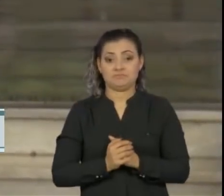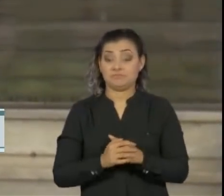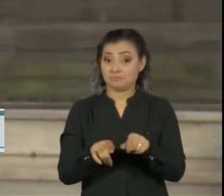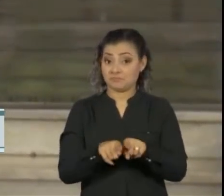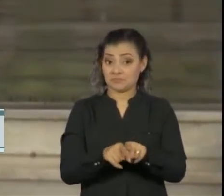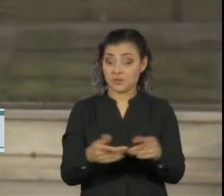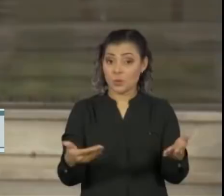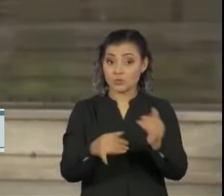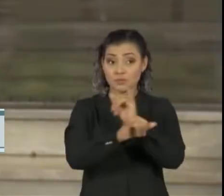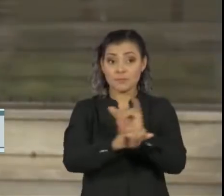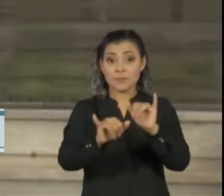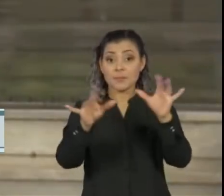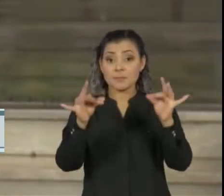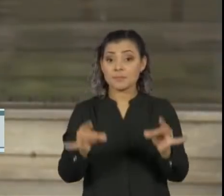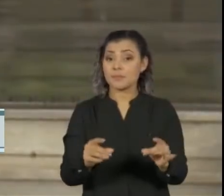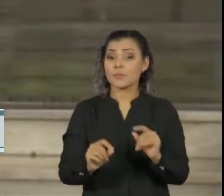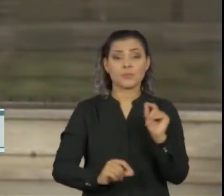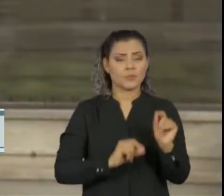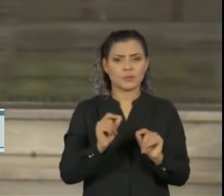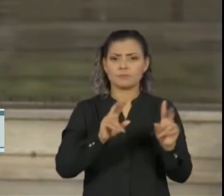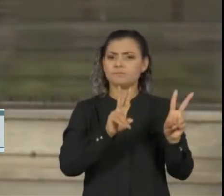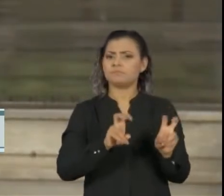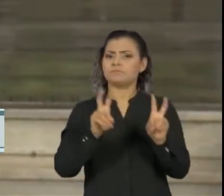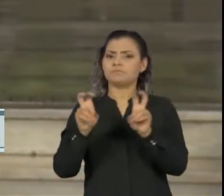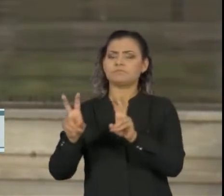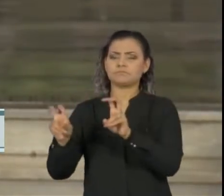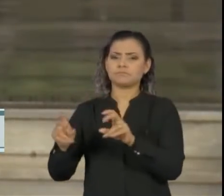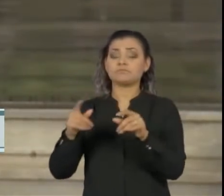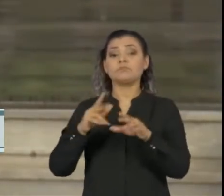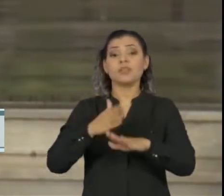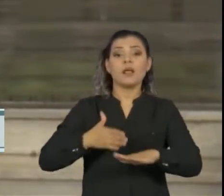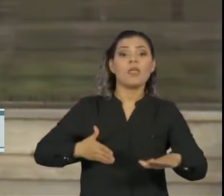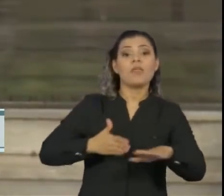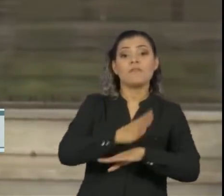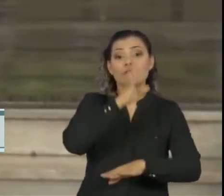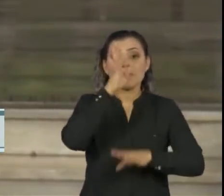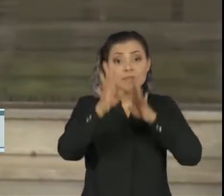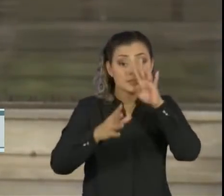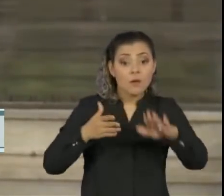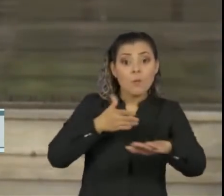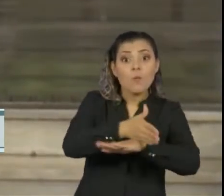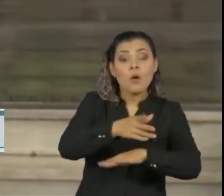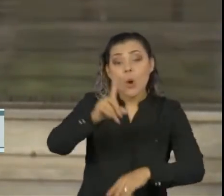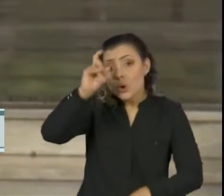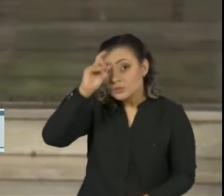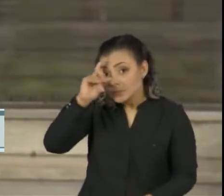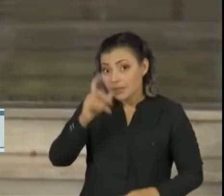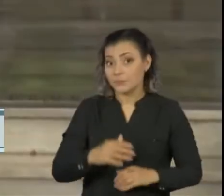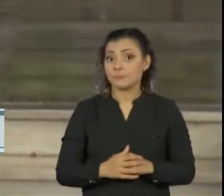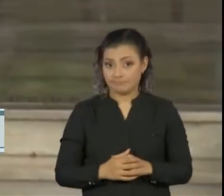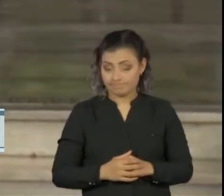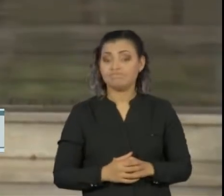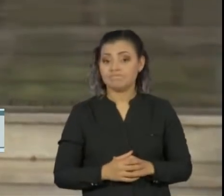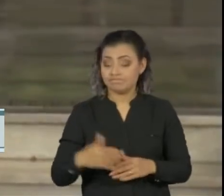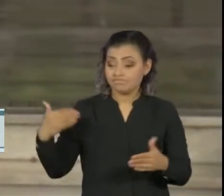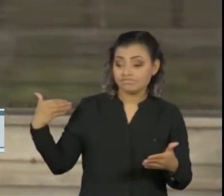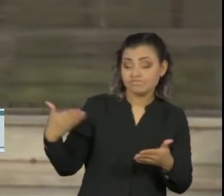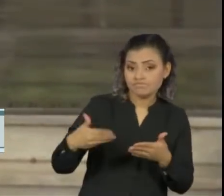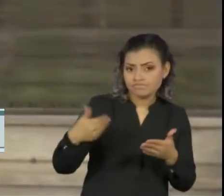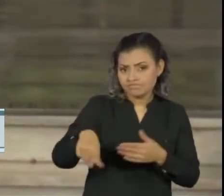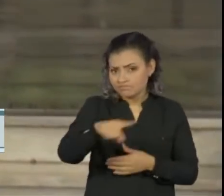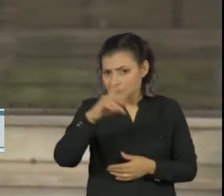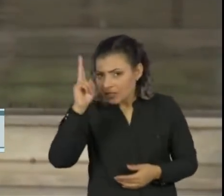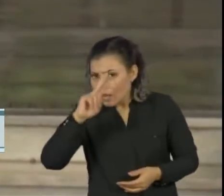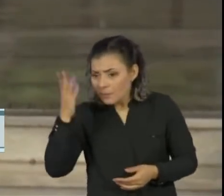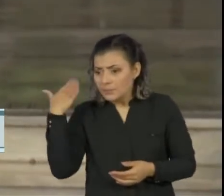Ainda nas mensagens, o tema das invasões a hospitais. Há poucos dias, vocês se lembram,